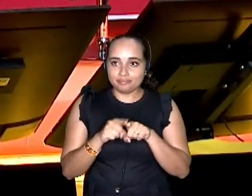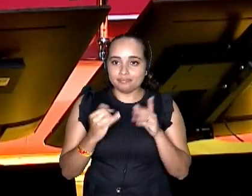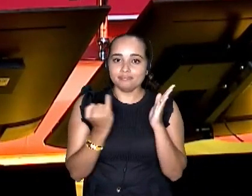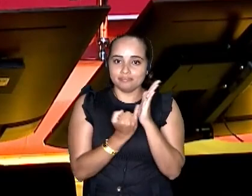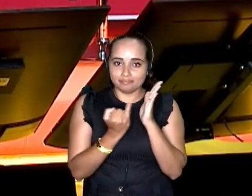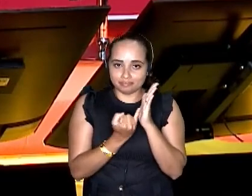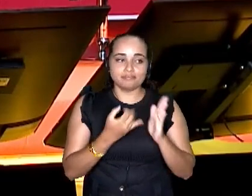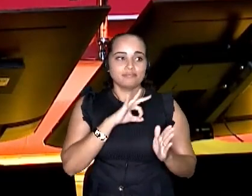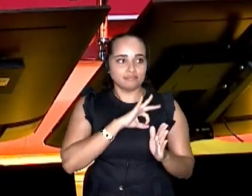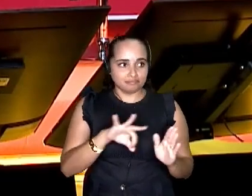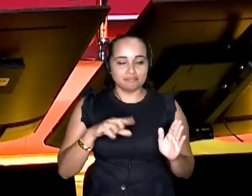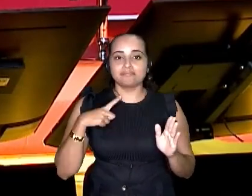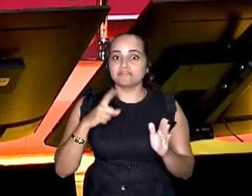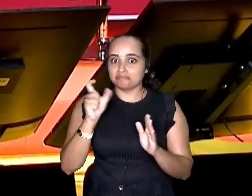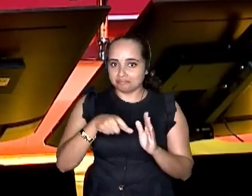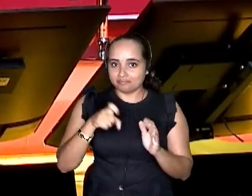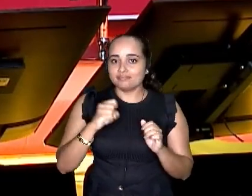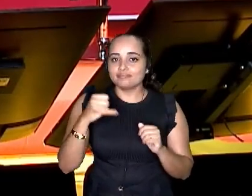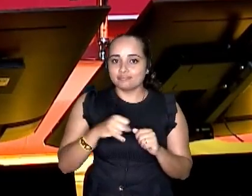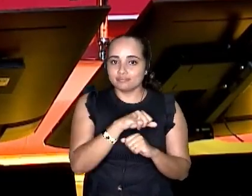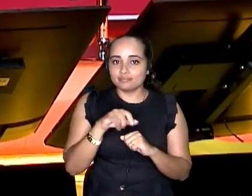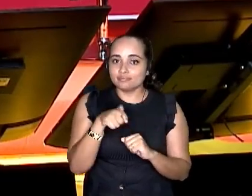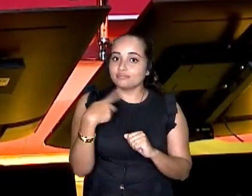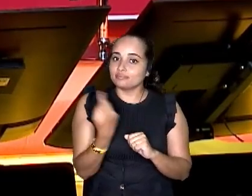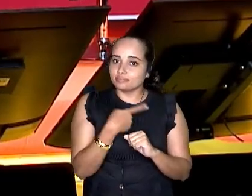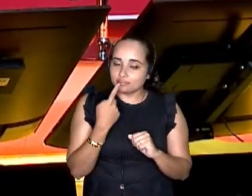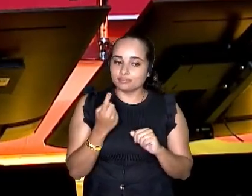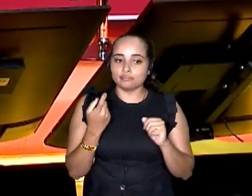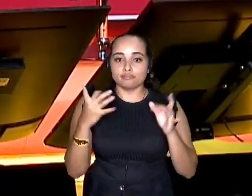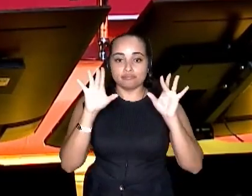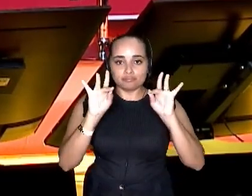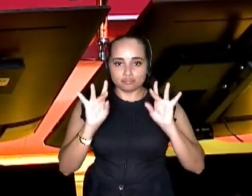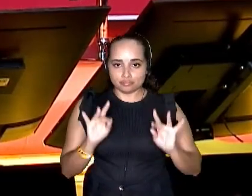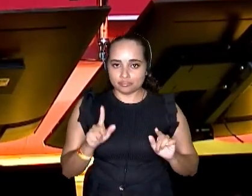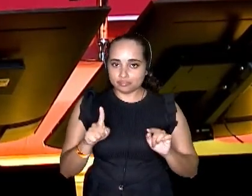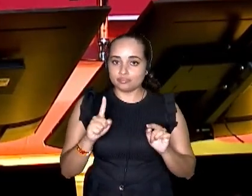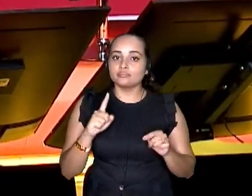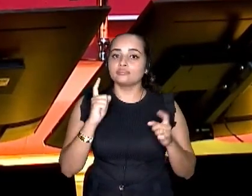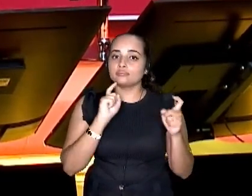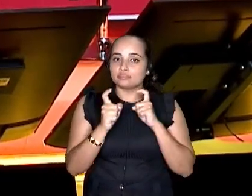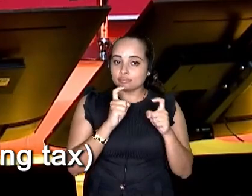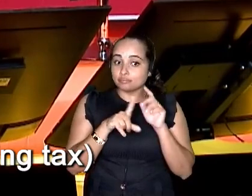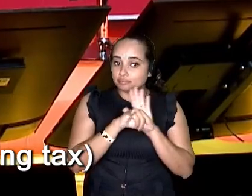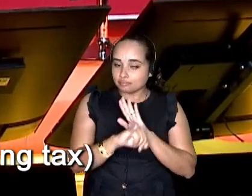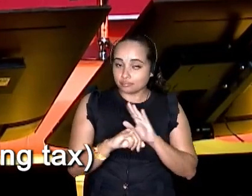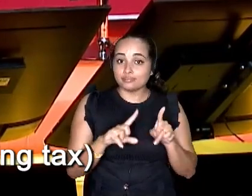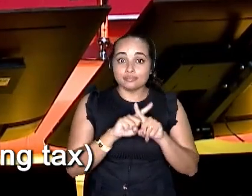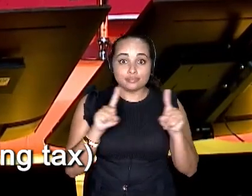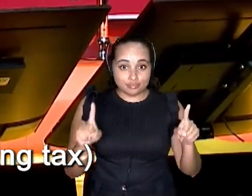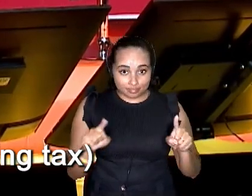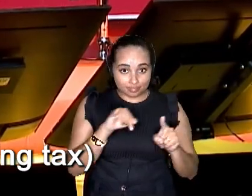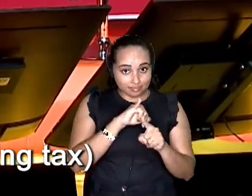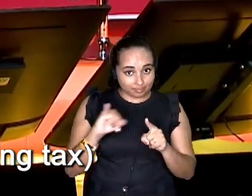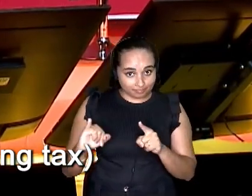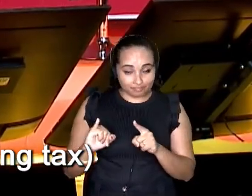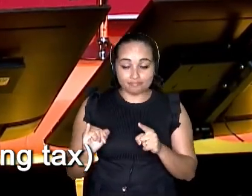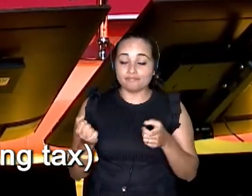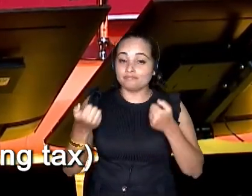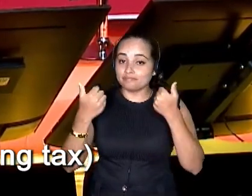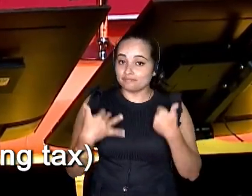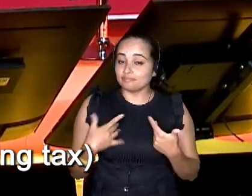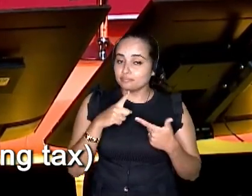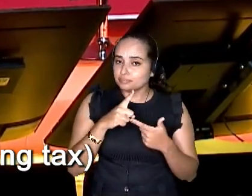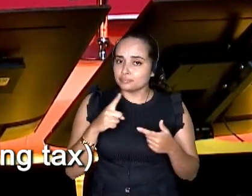a ser creditáveis, sim, se a gente realmente materializar essa conversão em lei. Salientando que isso